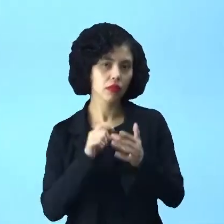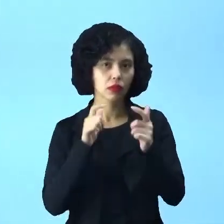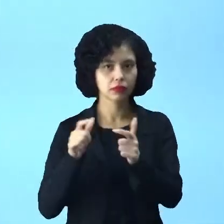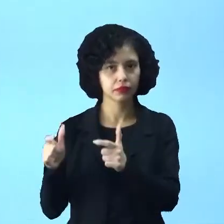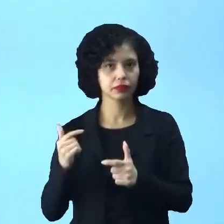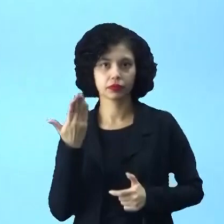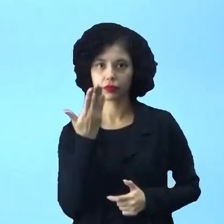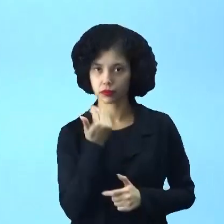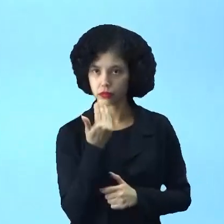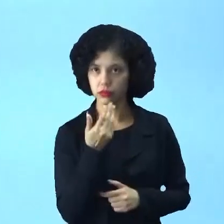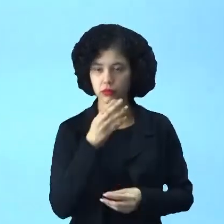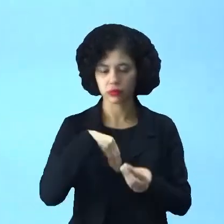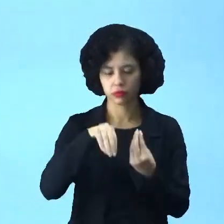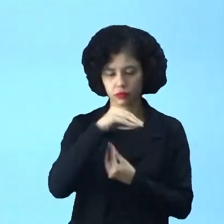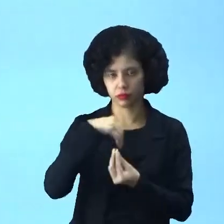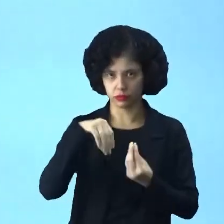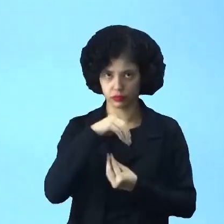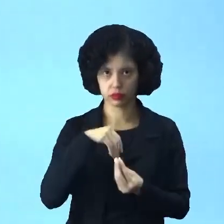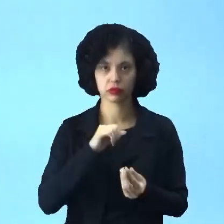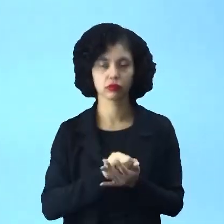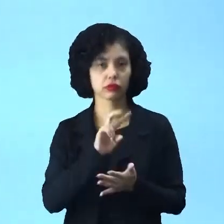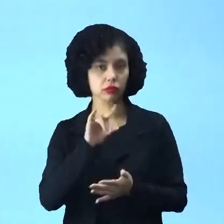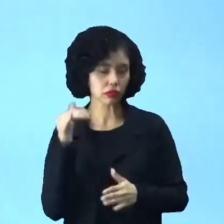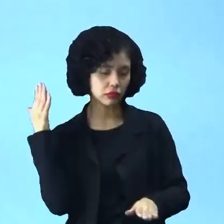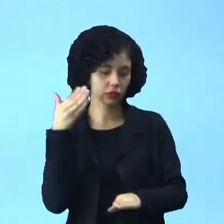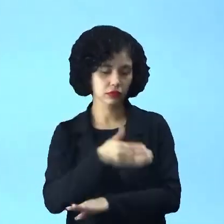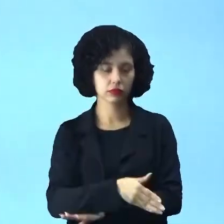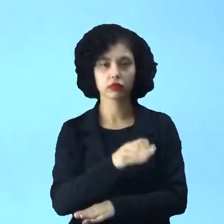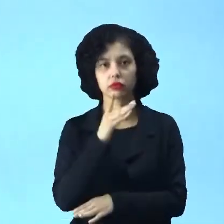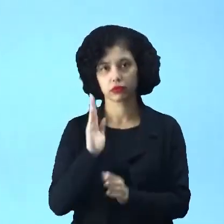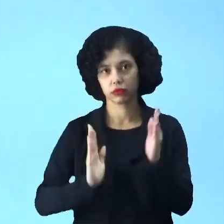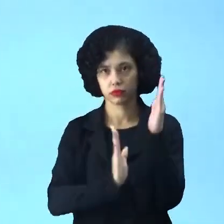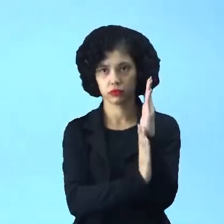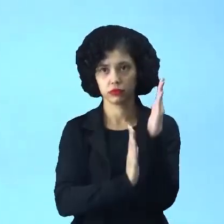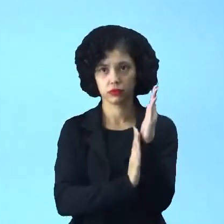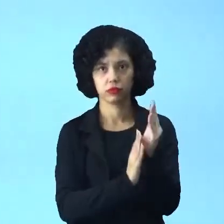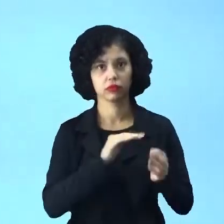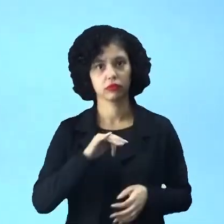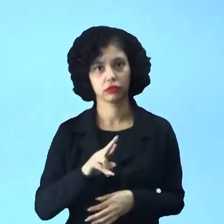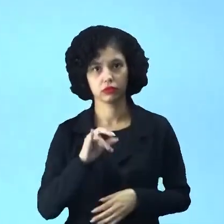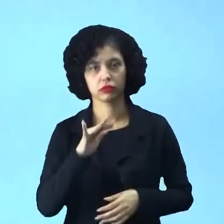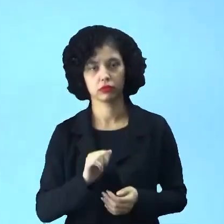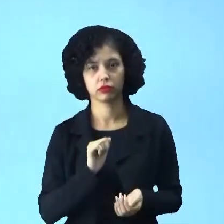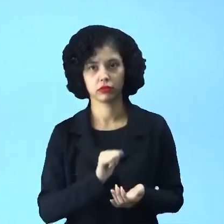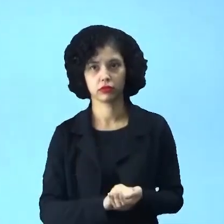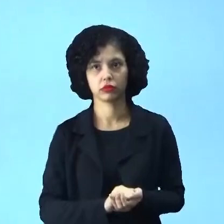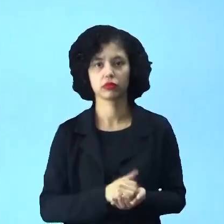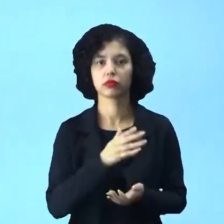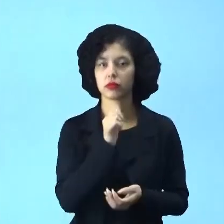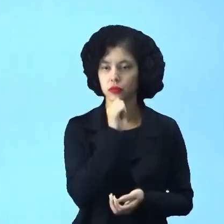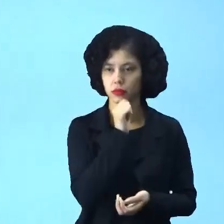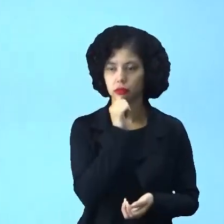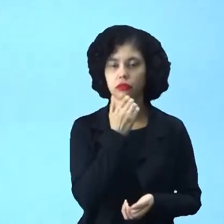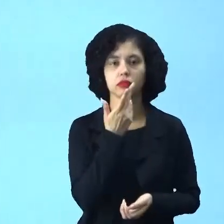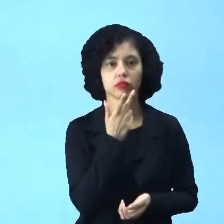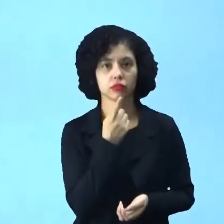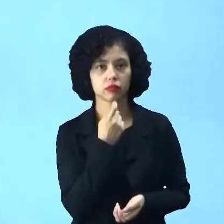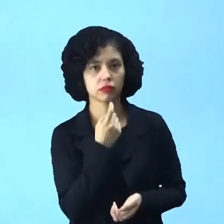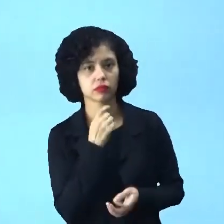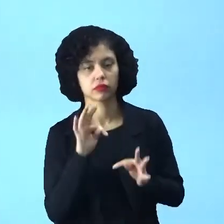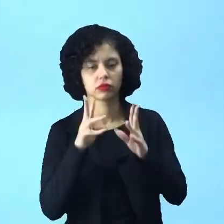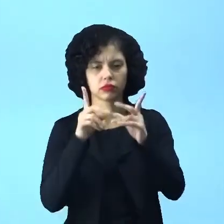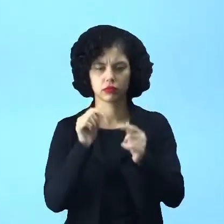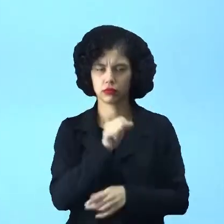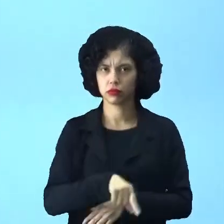esse alimento já misturado, ele vai entrar nas paredes do intestino e vai atingir então os capilares sanguíneos, fazendo com que todo o nutriente